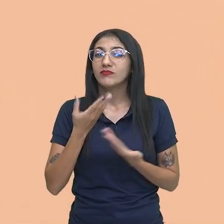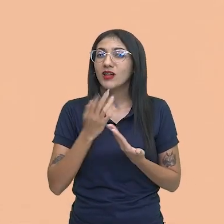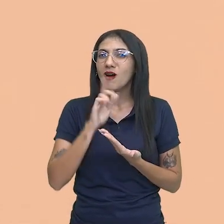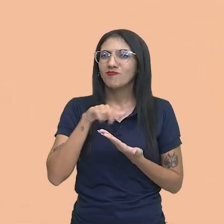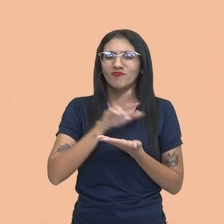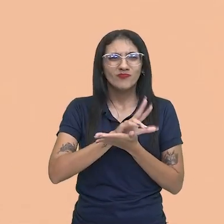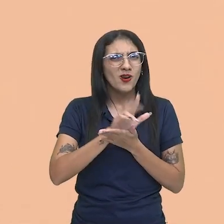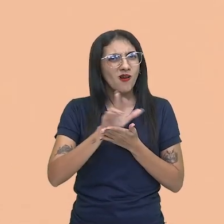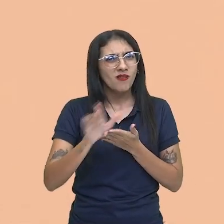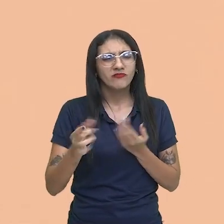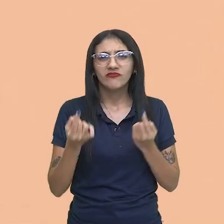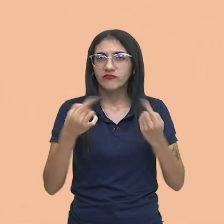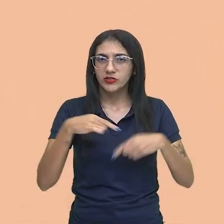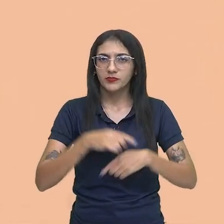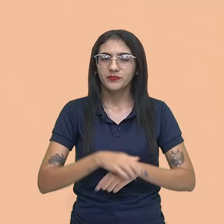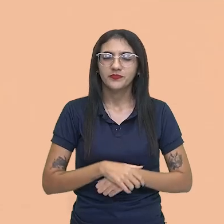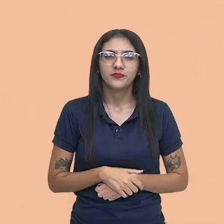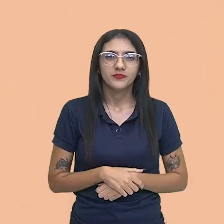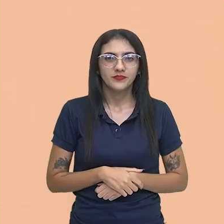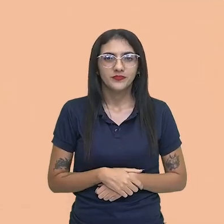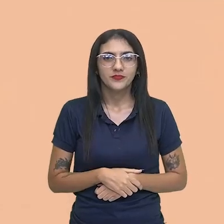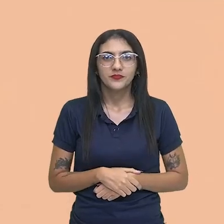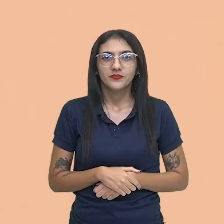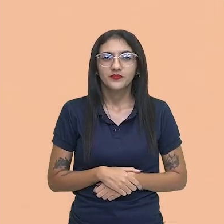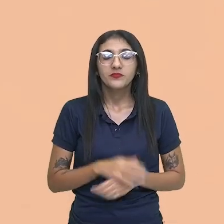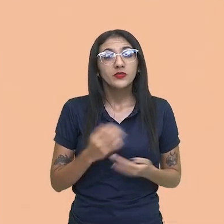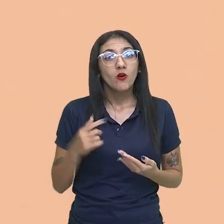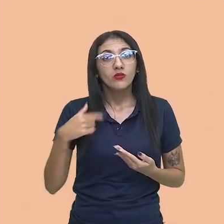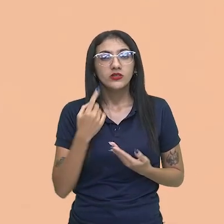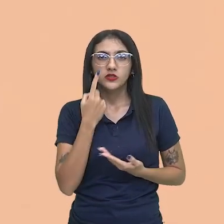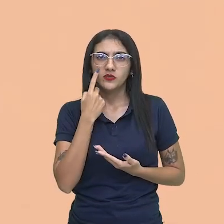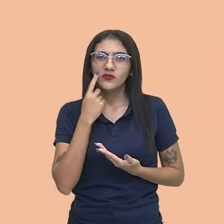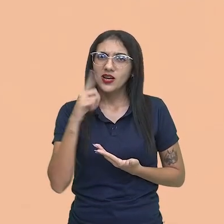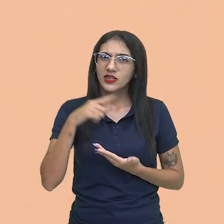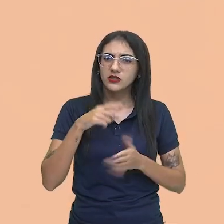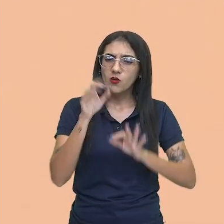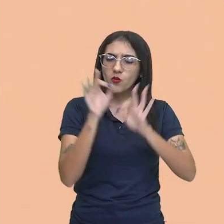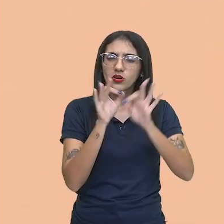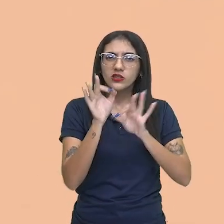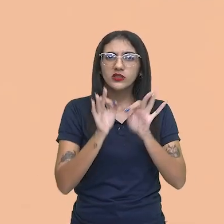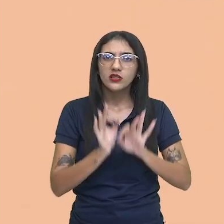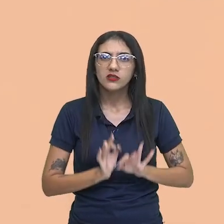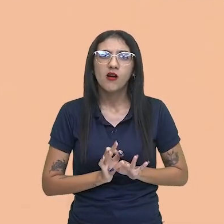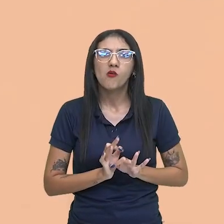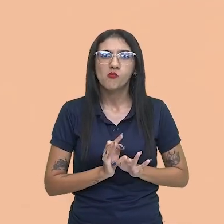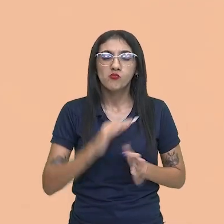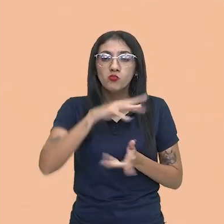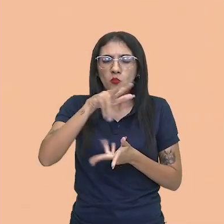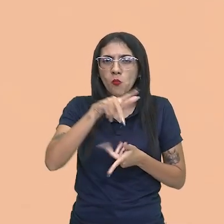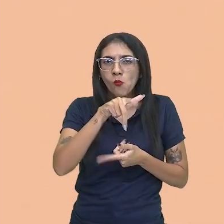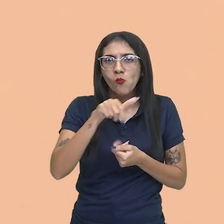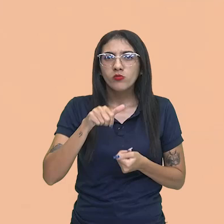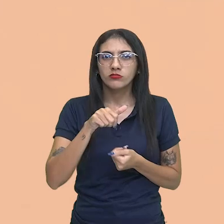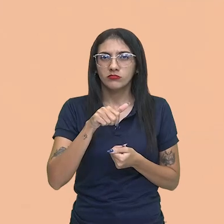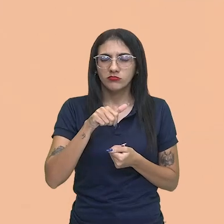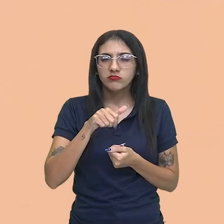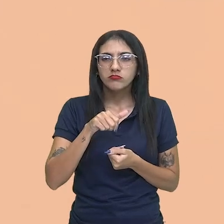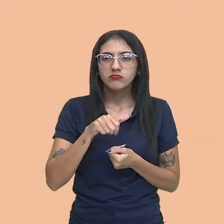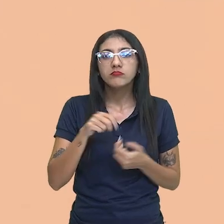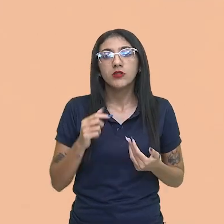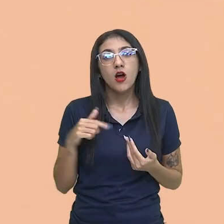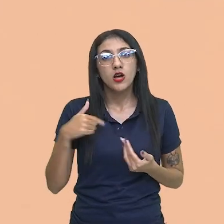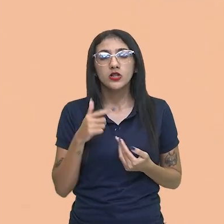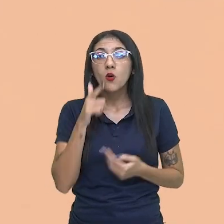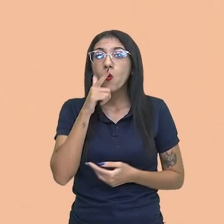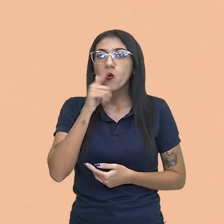desafios. Quando a gente pega essa distribuição das pessoas, pessoal, ao longo do planeta, né, a gente também